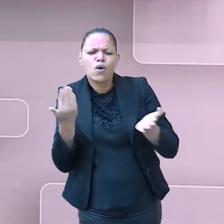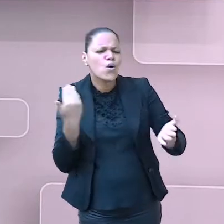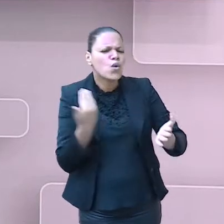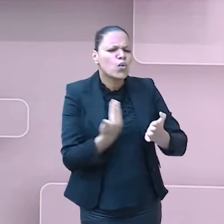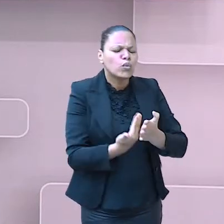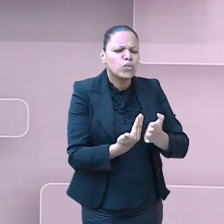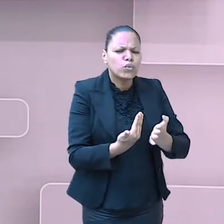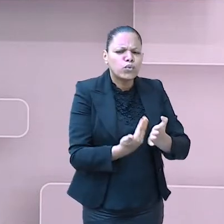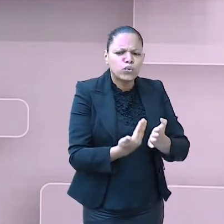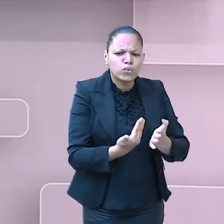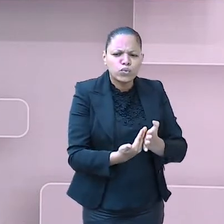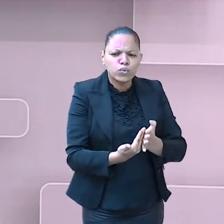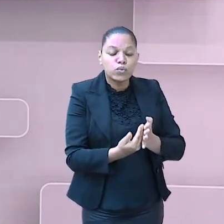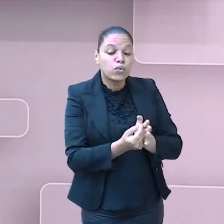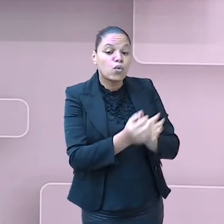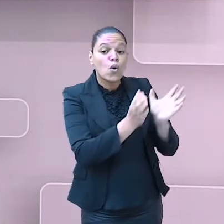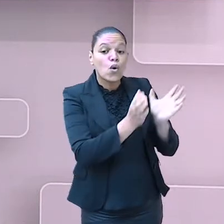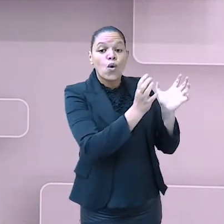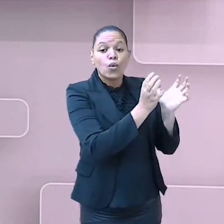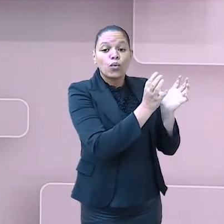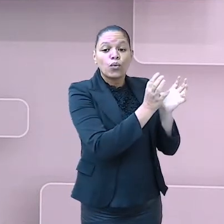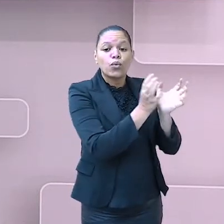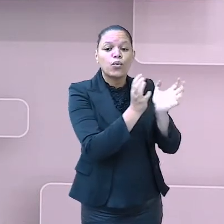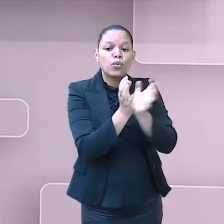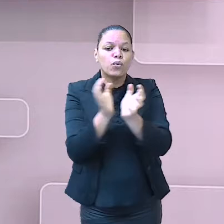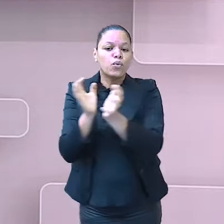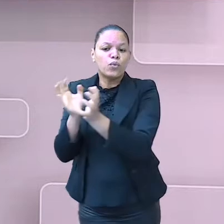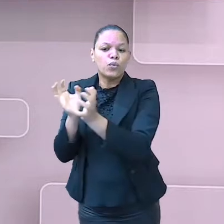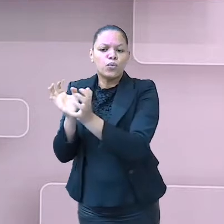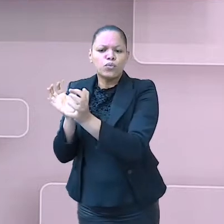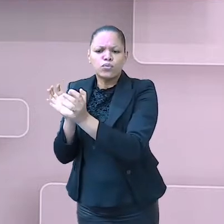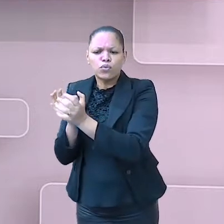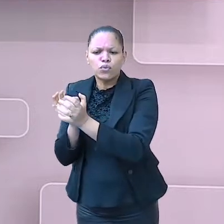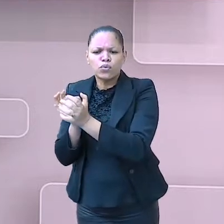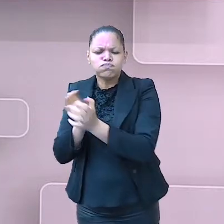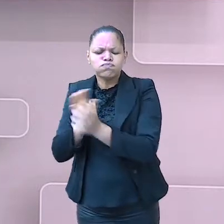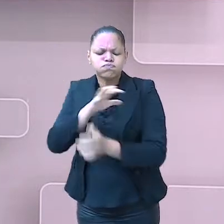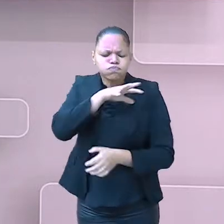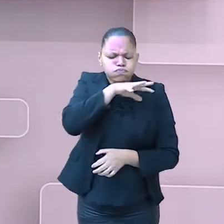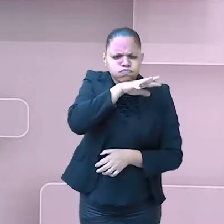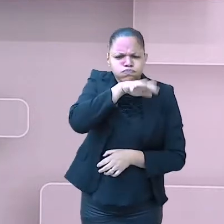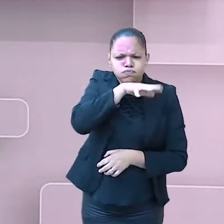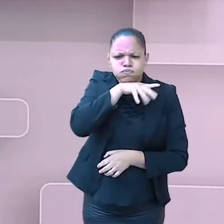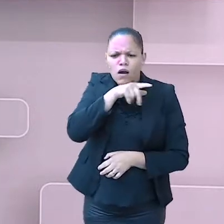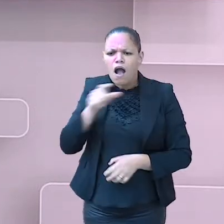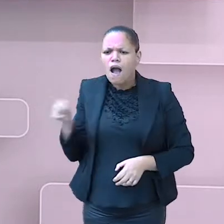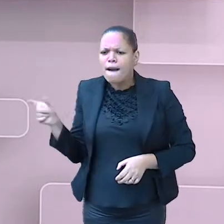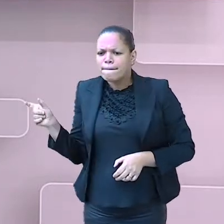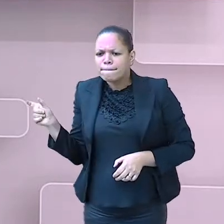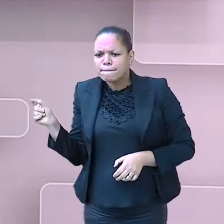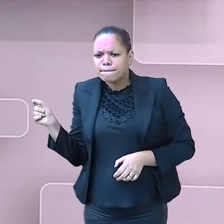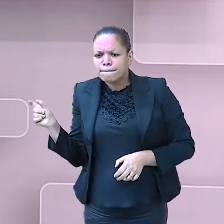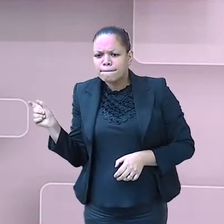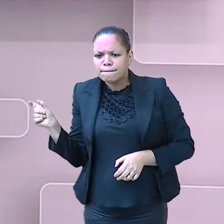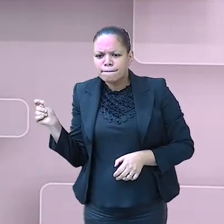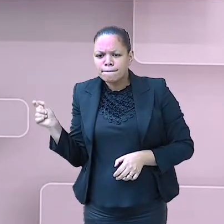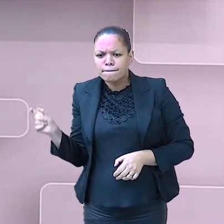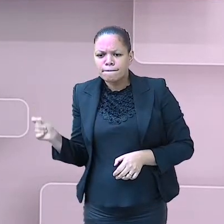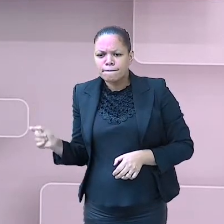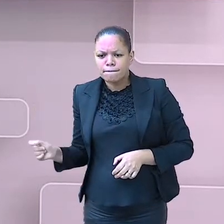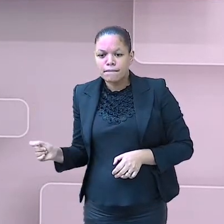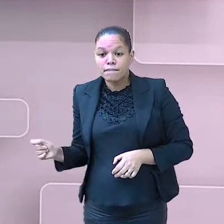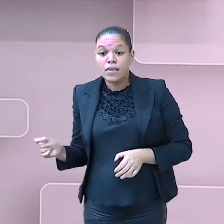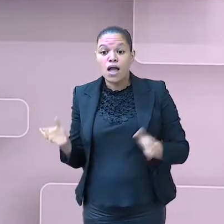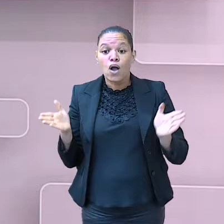dos vertebrados. Então, na aula passada, nós falamos sobre os mamíferos e hoje nós vamos